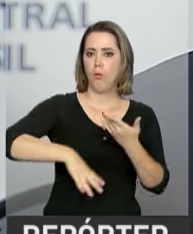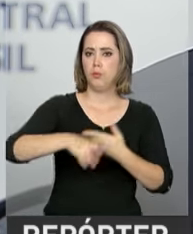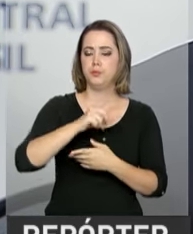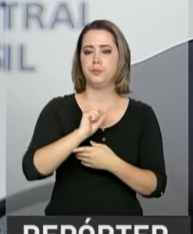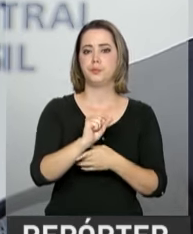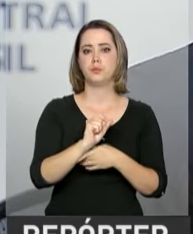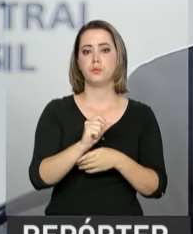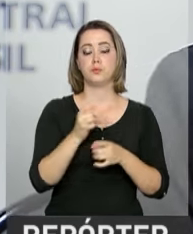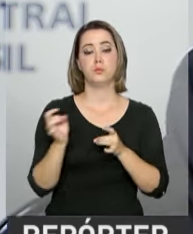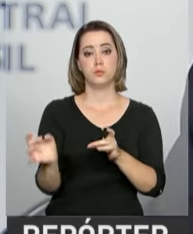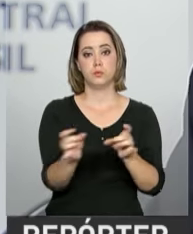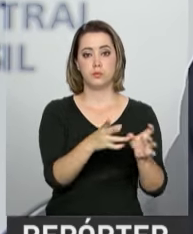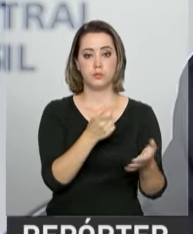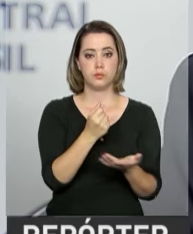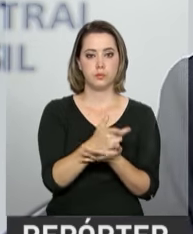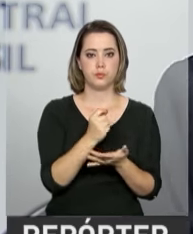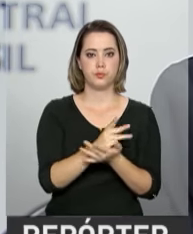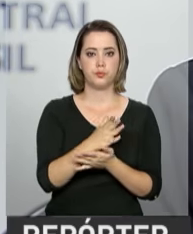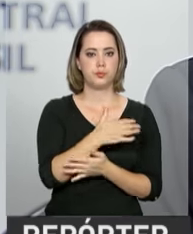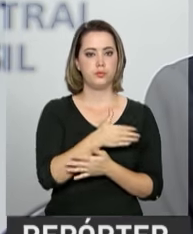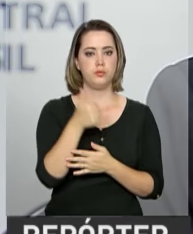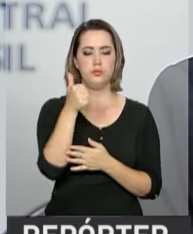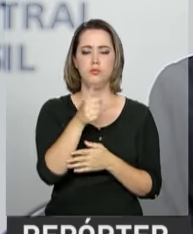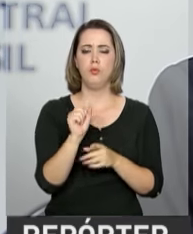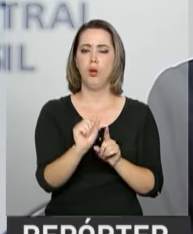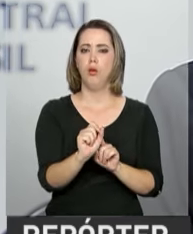e de uma forma muito mais moderna